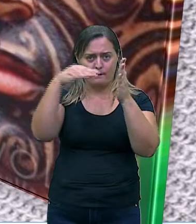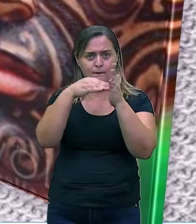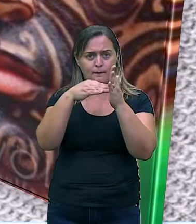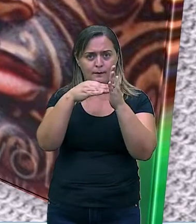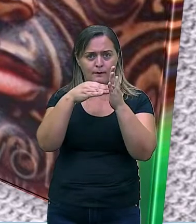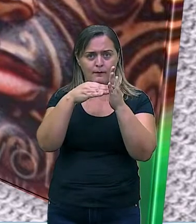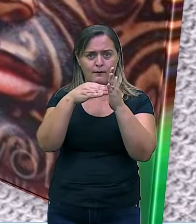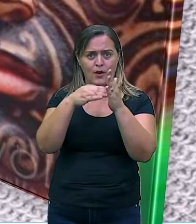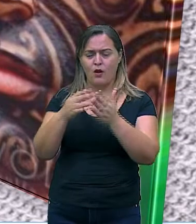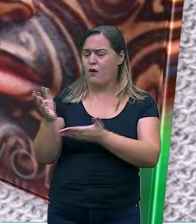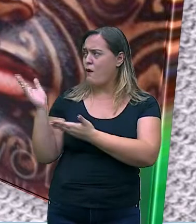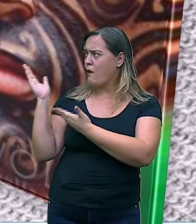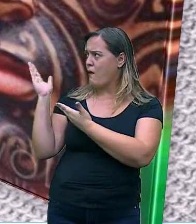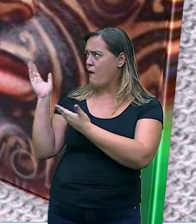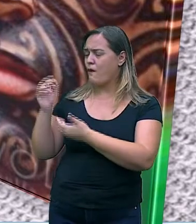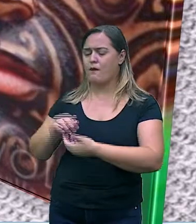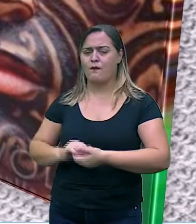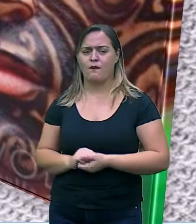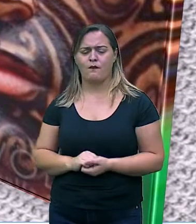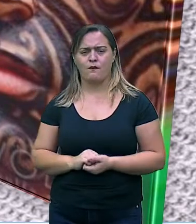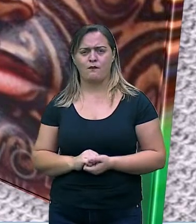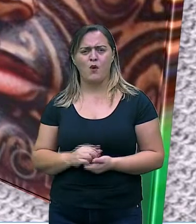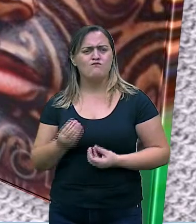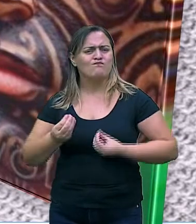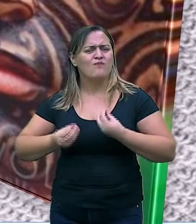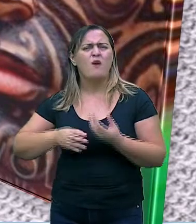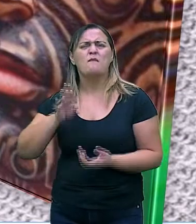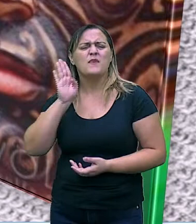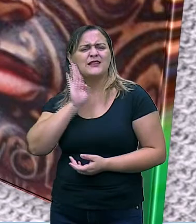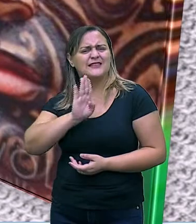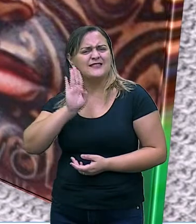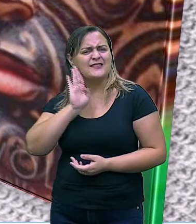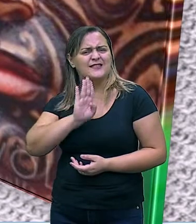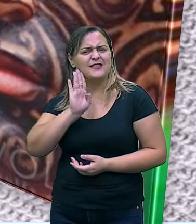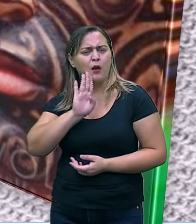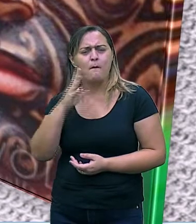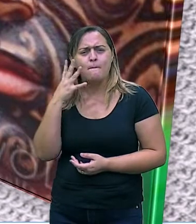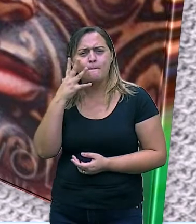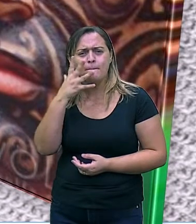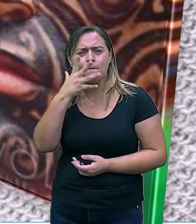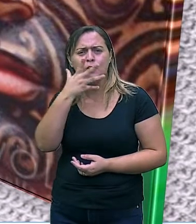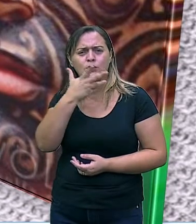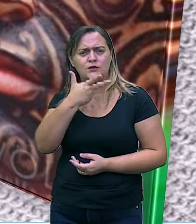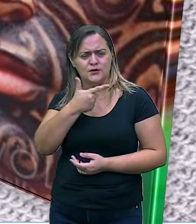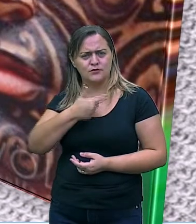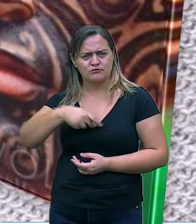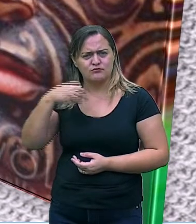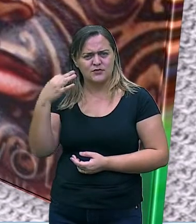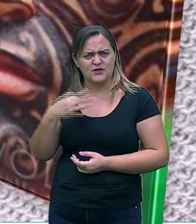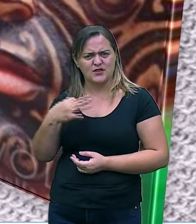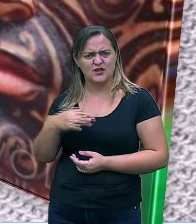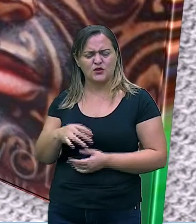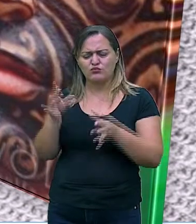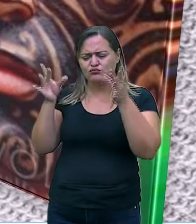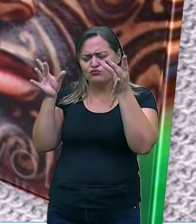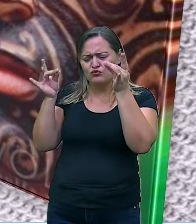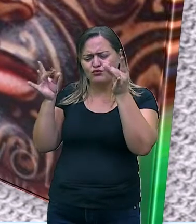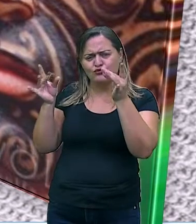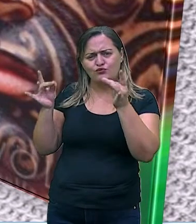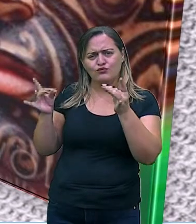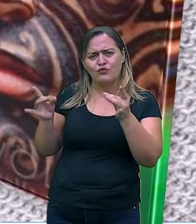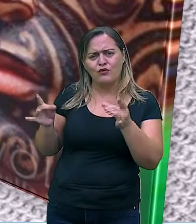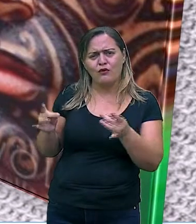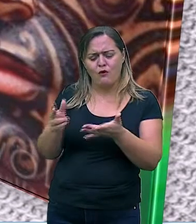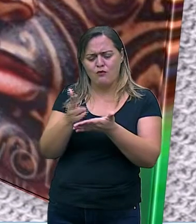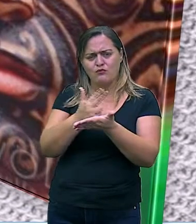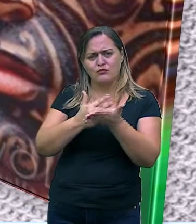momento. Observe a riqueza, né, dos formatos. Olha, observe a riqueza dos